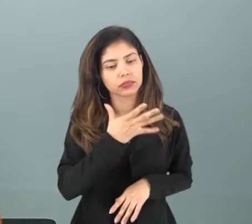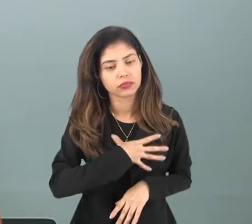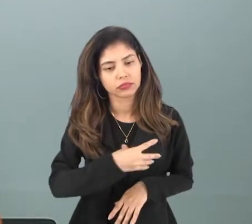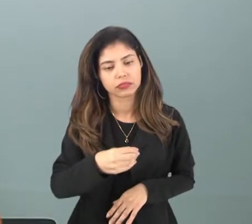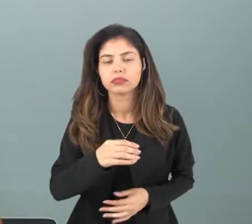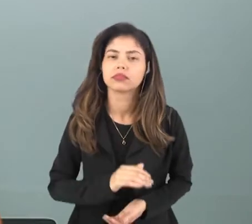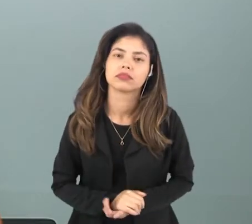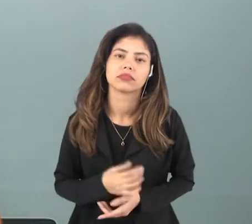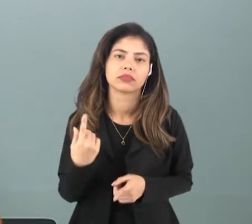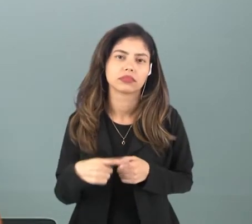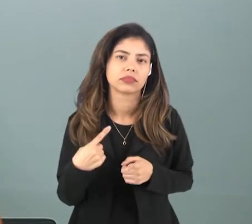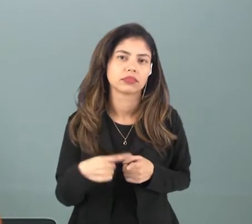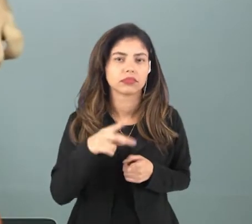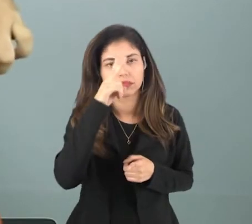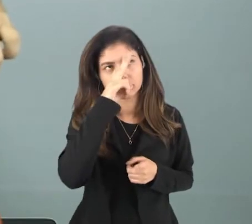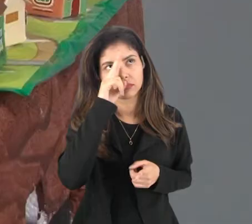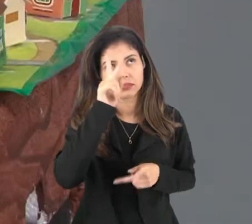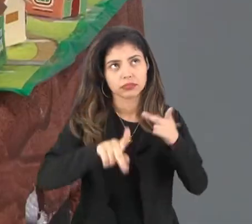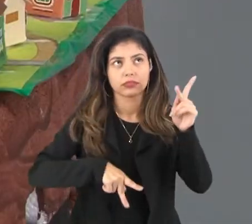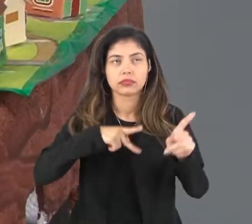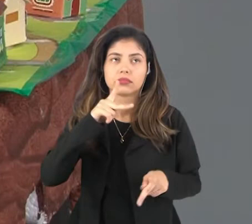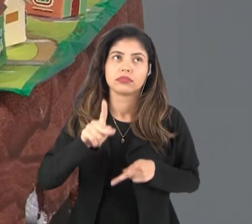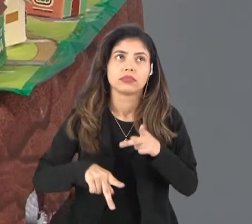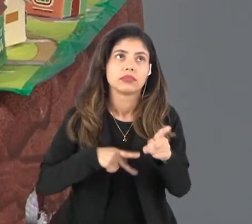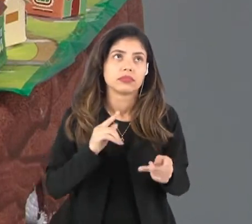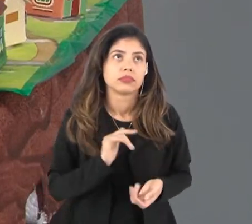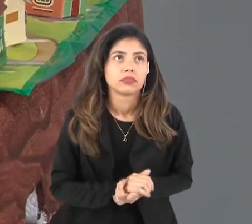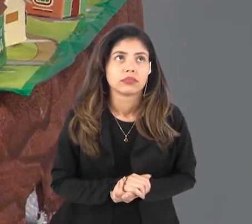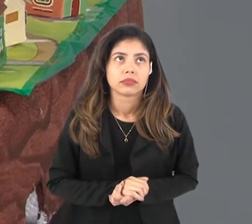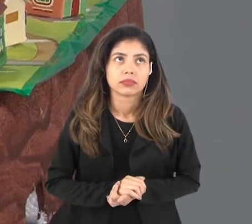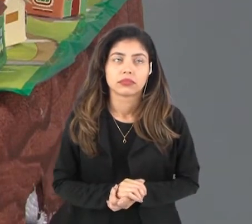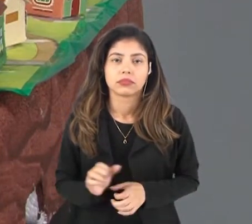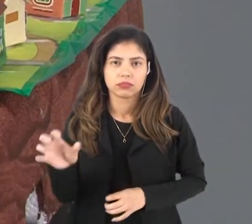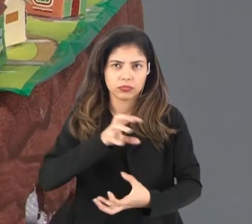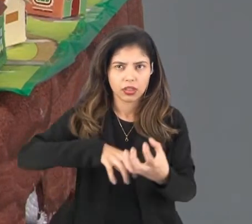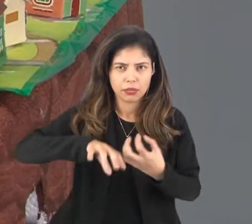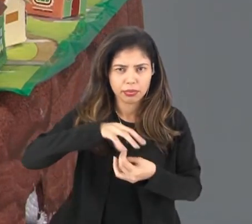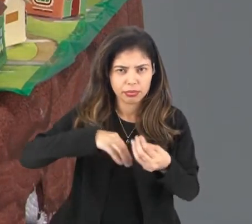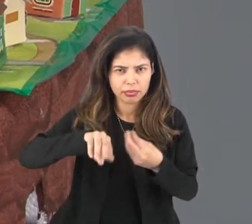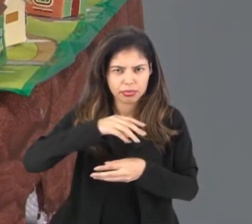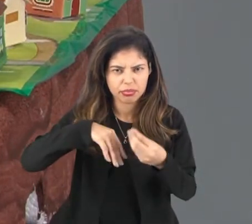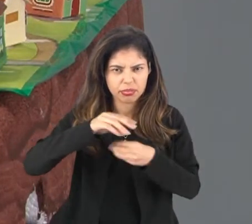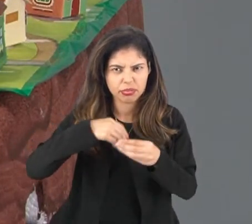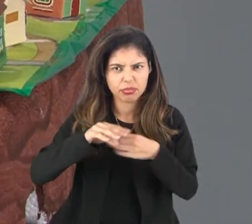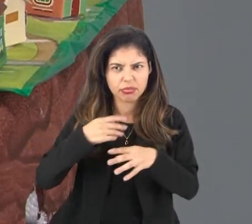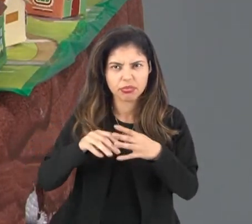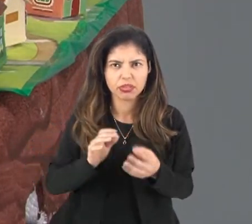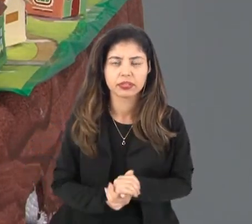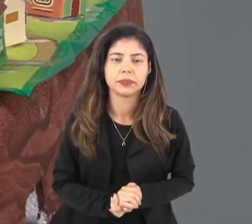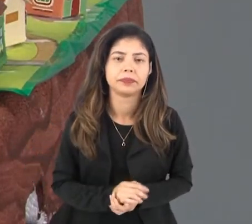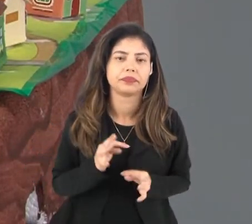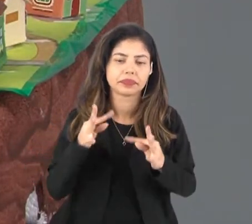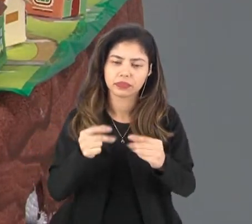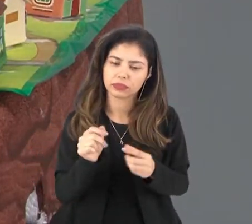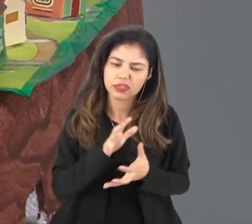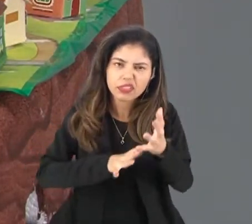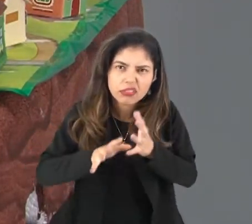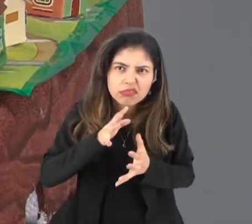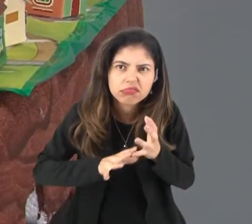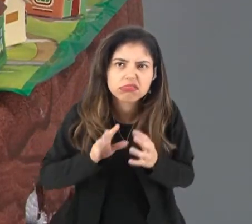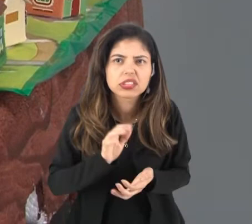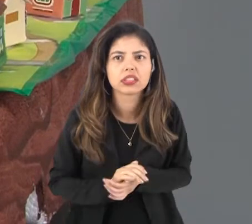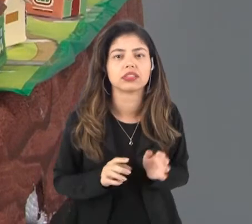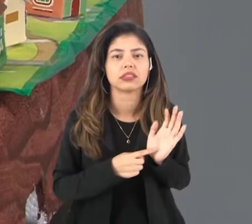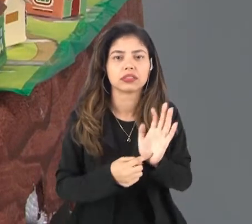quê? Porque lembra que a gente falou da população? Que vai desordenadamente. Essas pessoas aqui, mesmo nessa situação, às